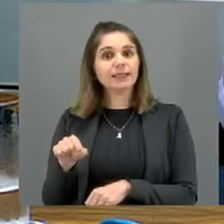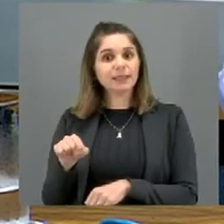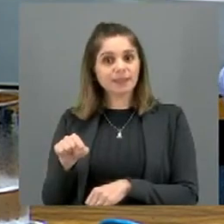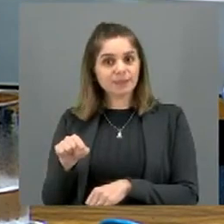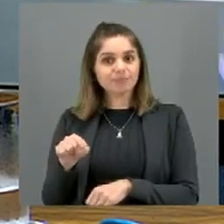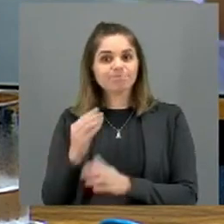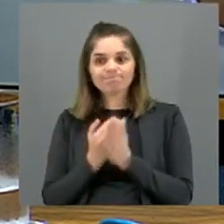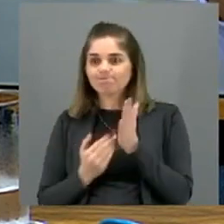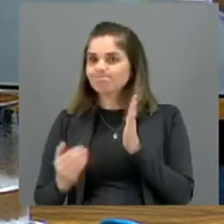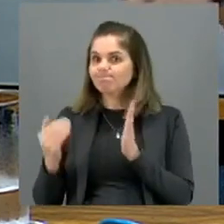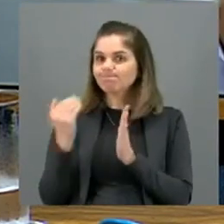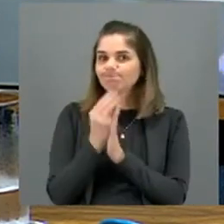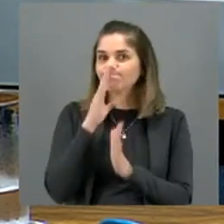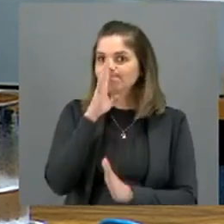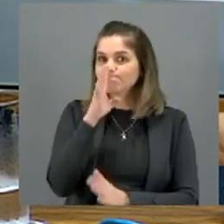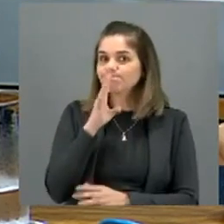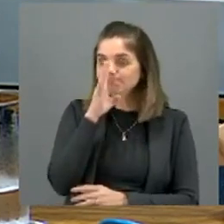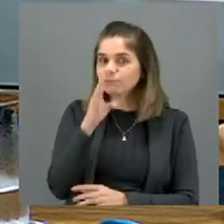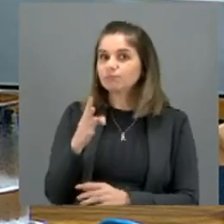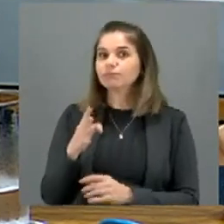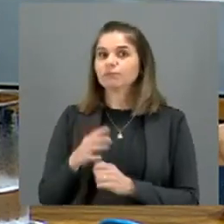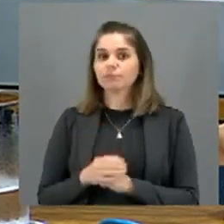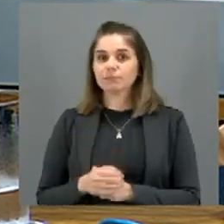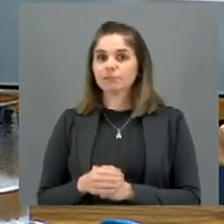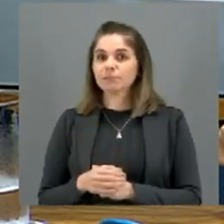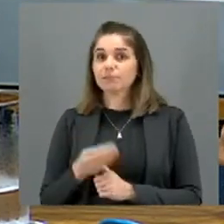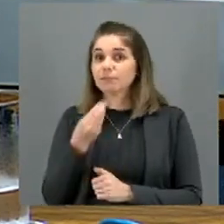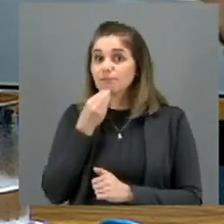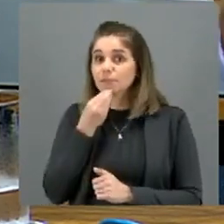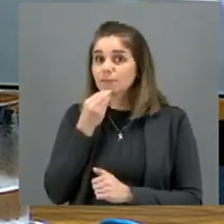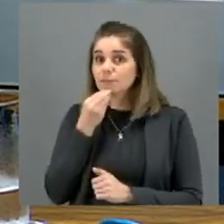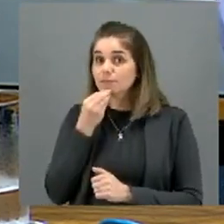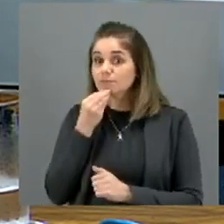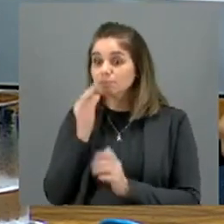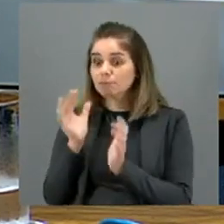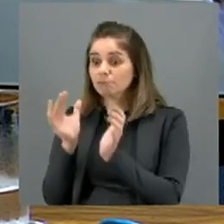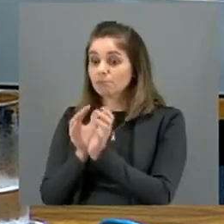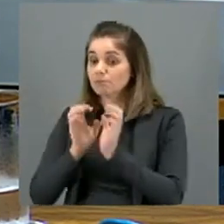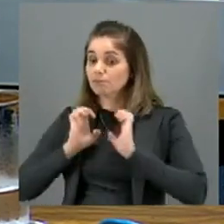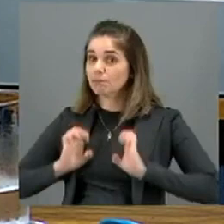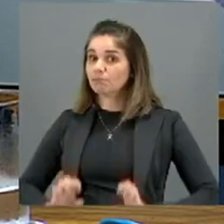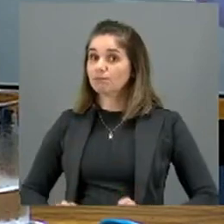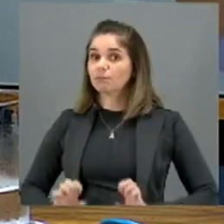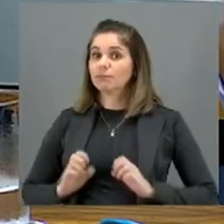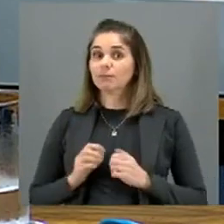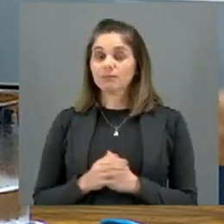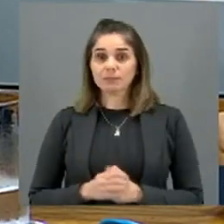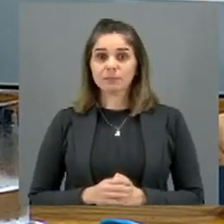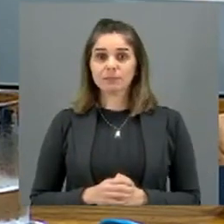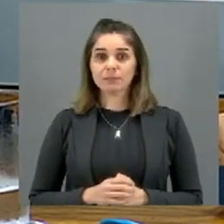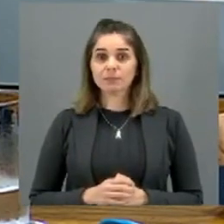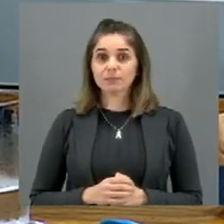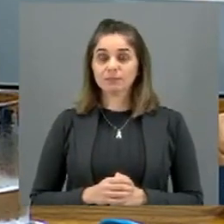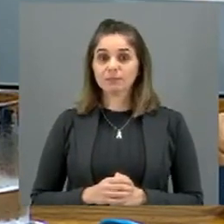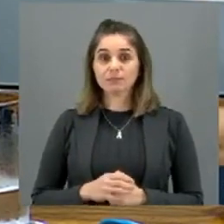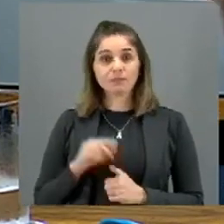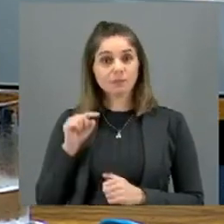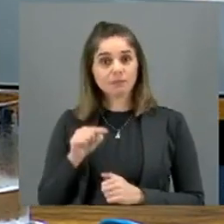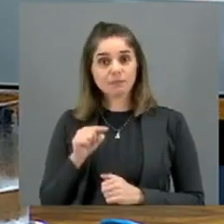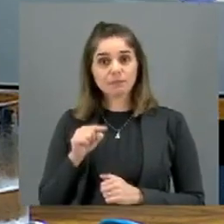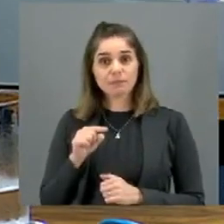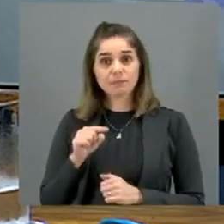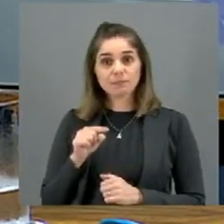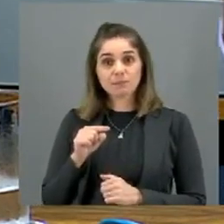além demais e que poderia ser levado à comissão de ética, ele simplesmente mandou para que o